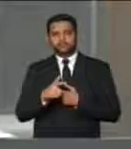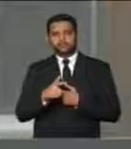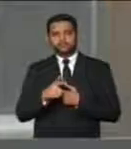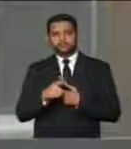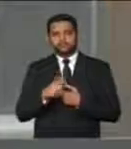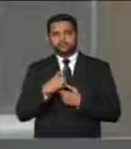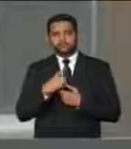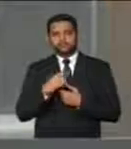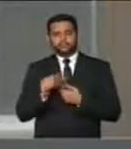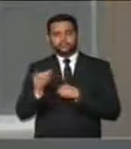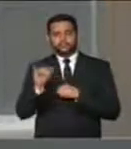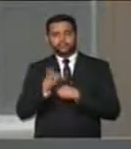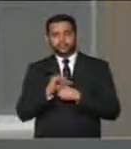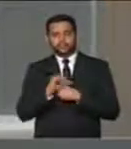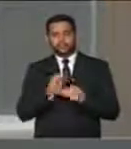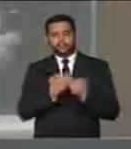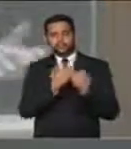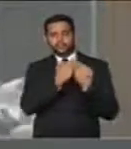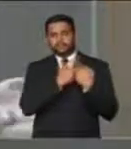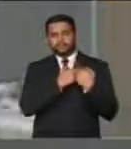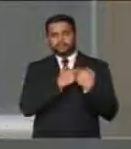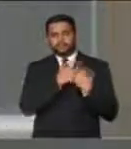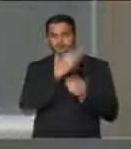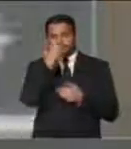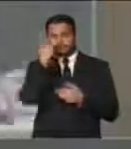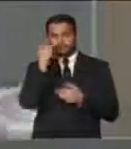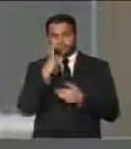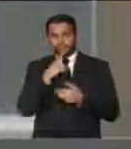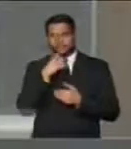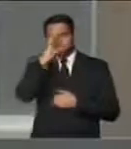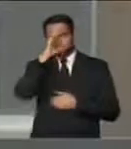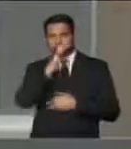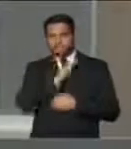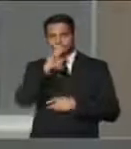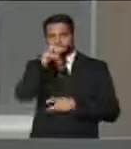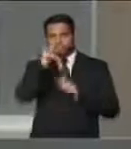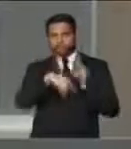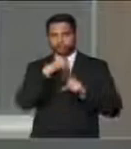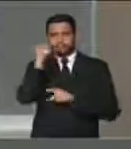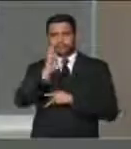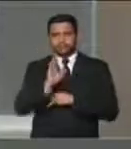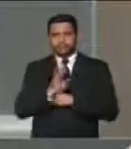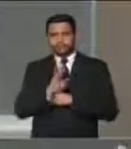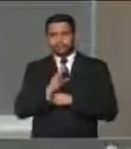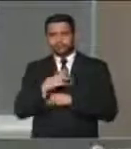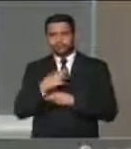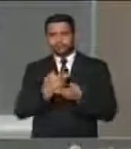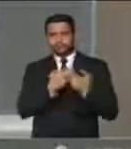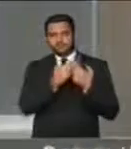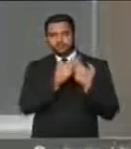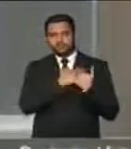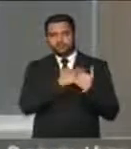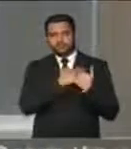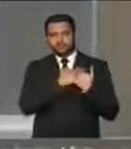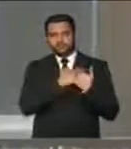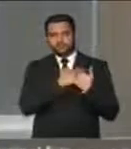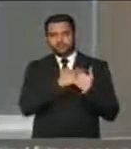nas costas do contribuinte, do cidadão brasileiro, a